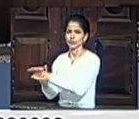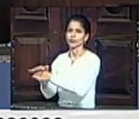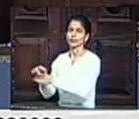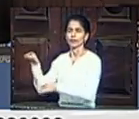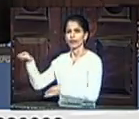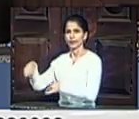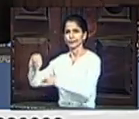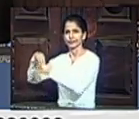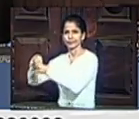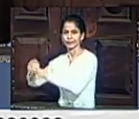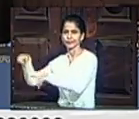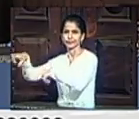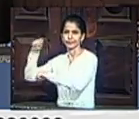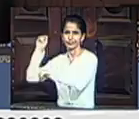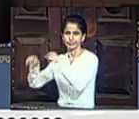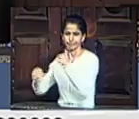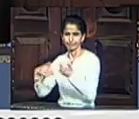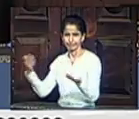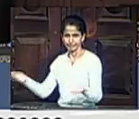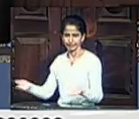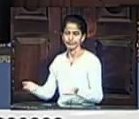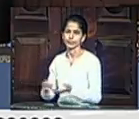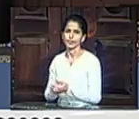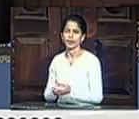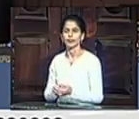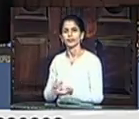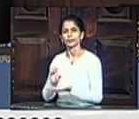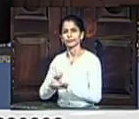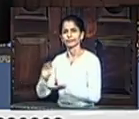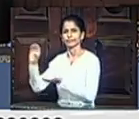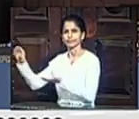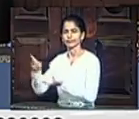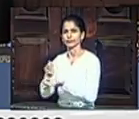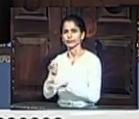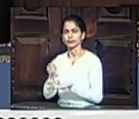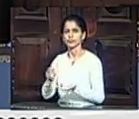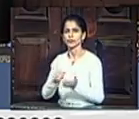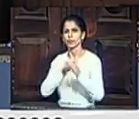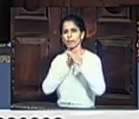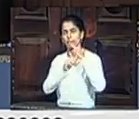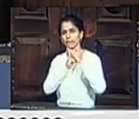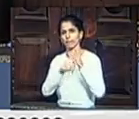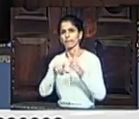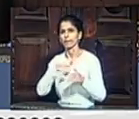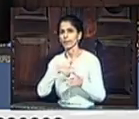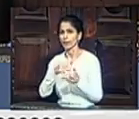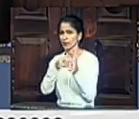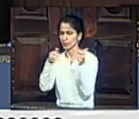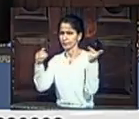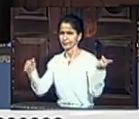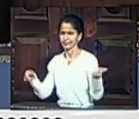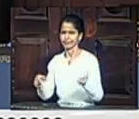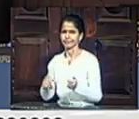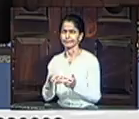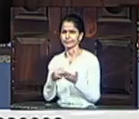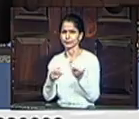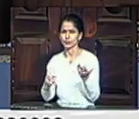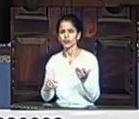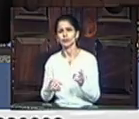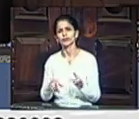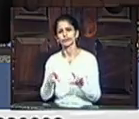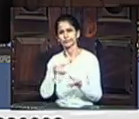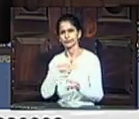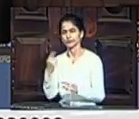só um grande financiador de campanha eleitoral, mas também uma empresa com diversos negócios, com diversos